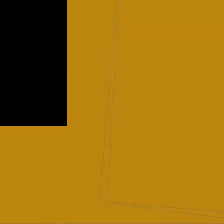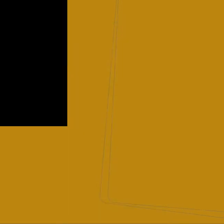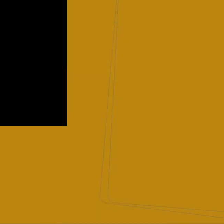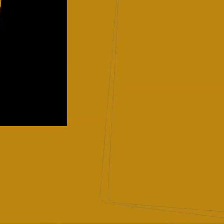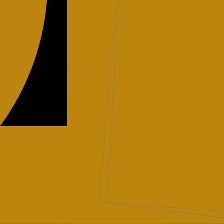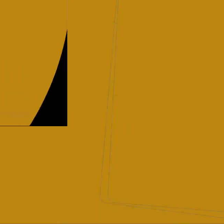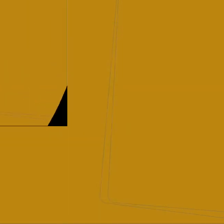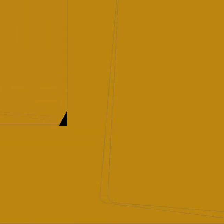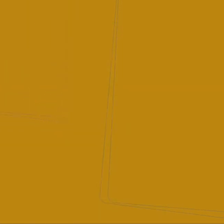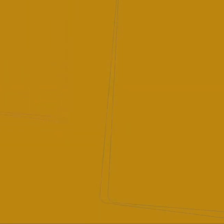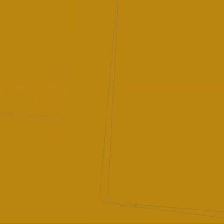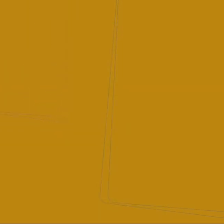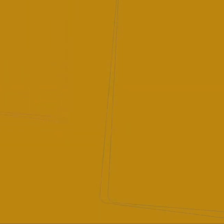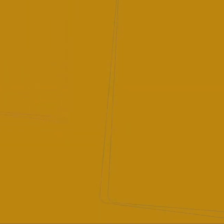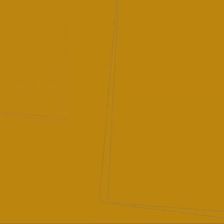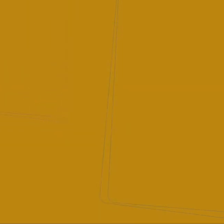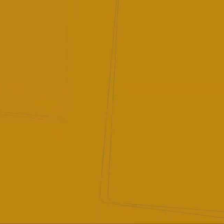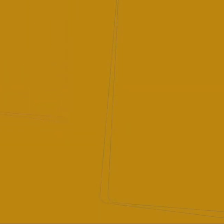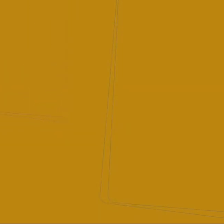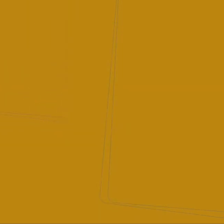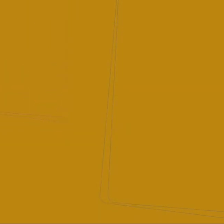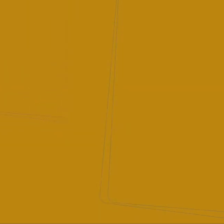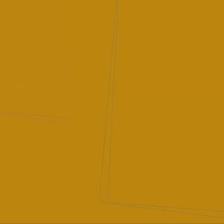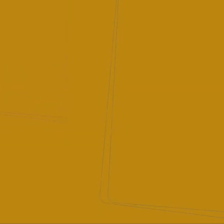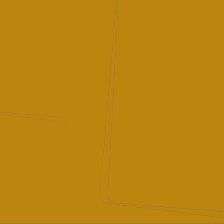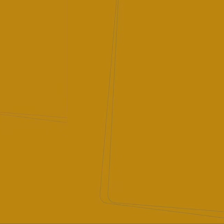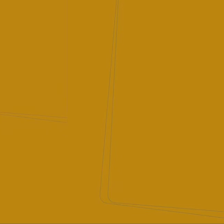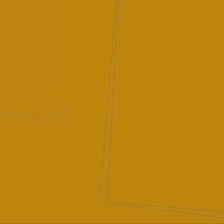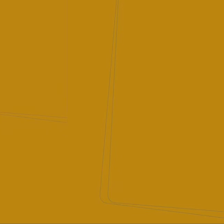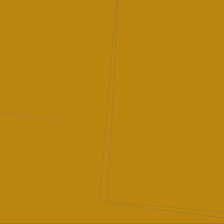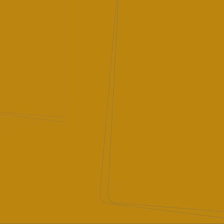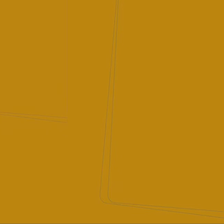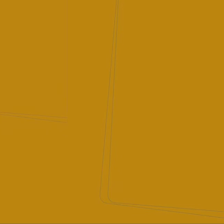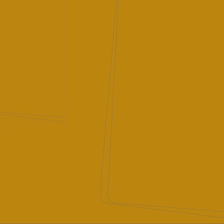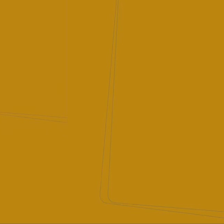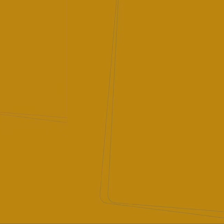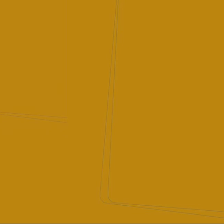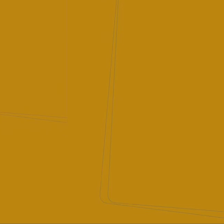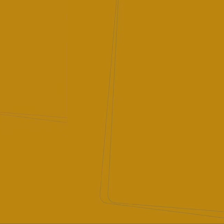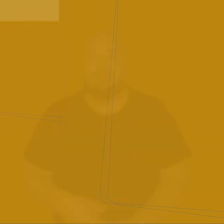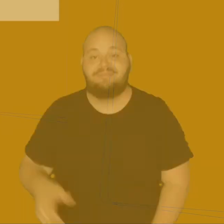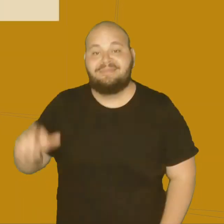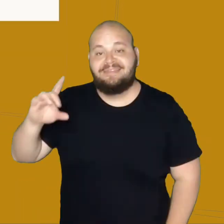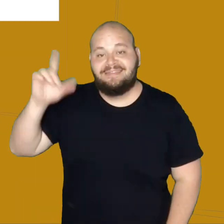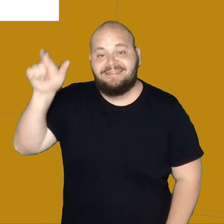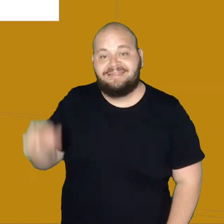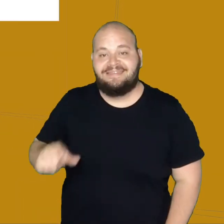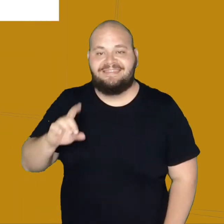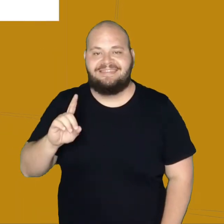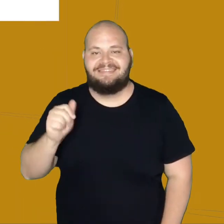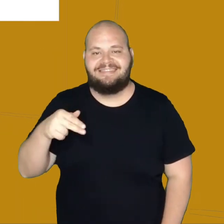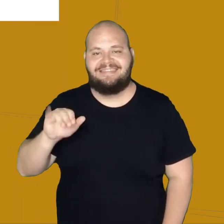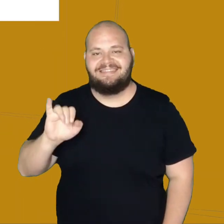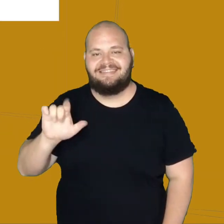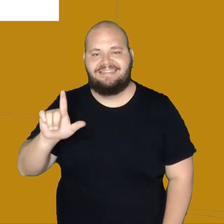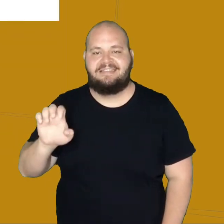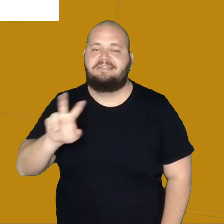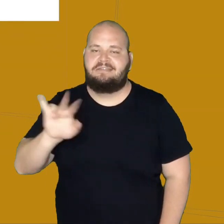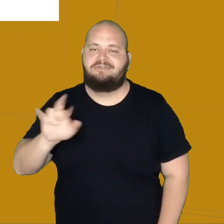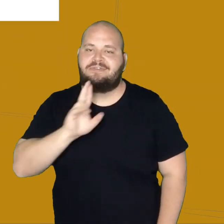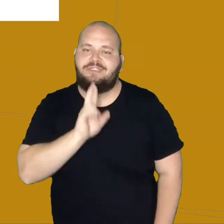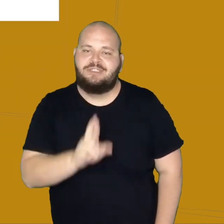medalhão, que é o objetivo do pai de Janjão, mas é também o objetivo do pai de Brás Cubas. Isso porque eles